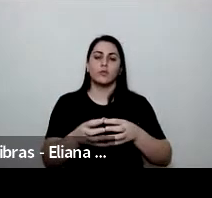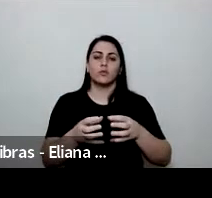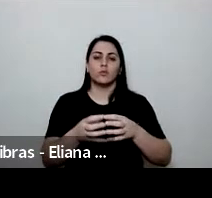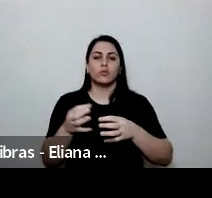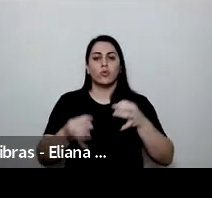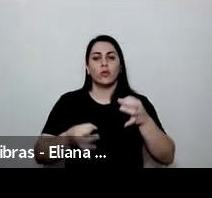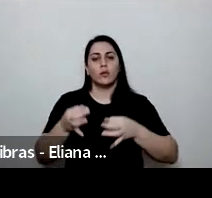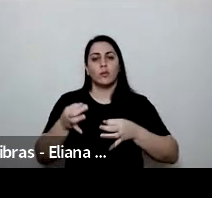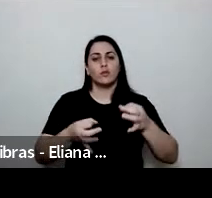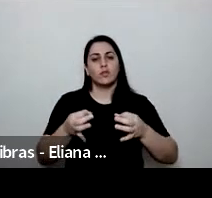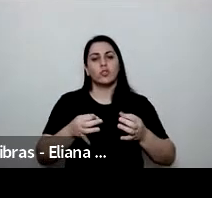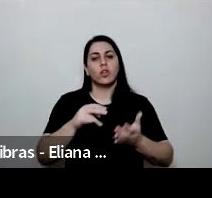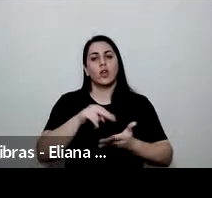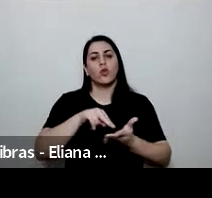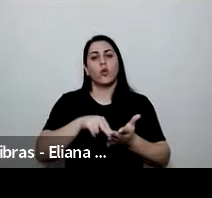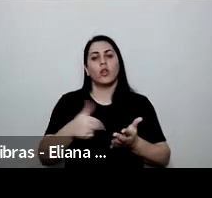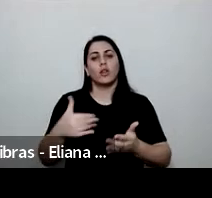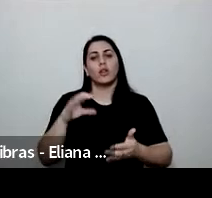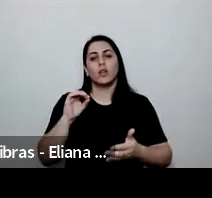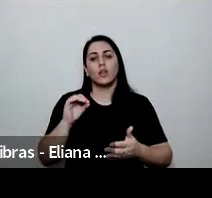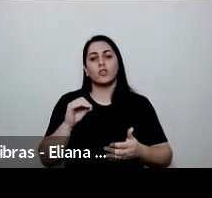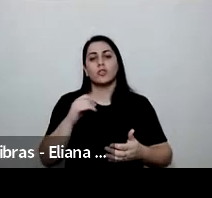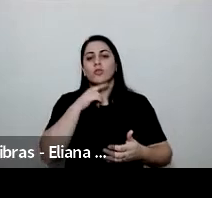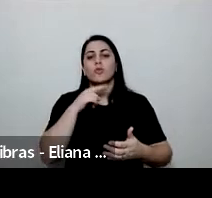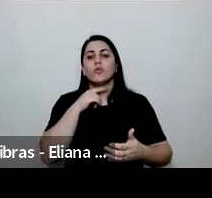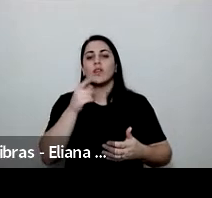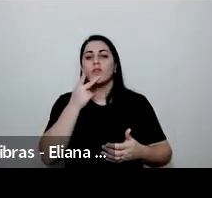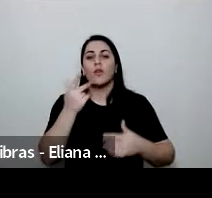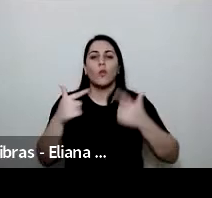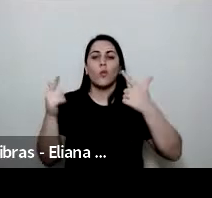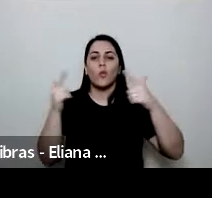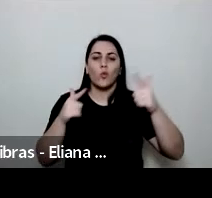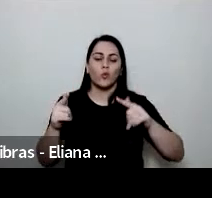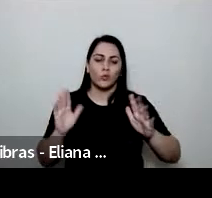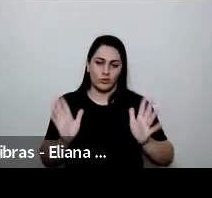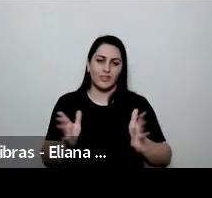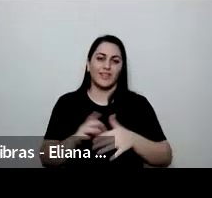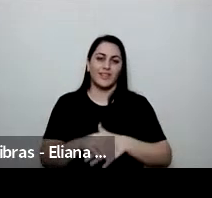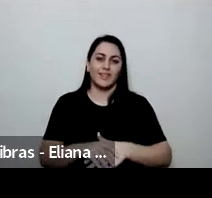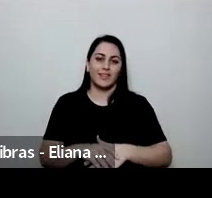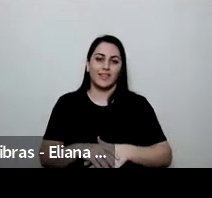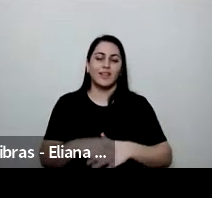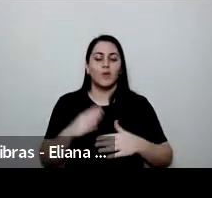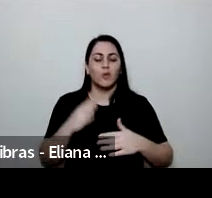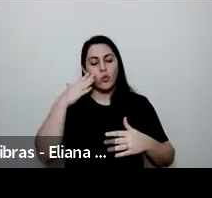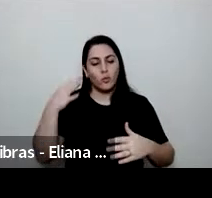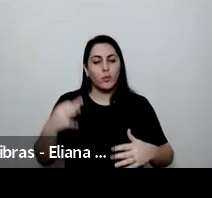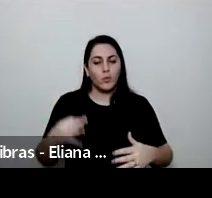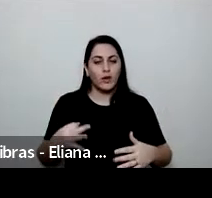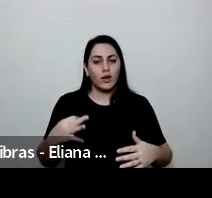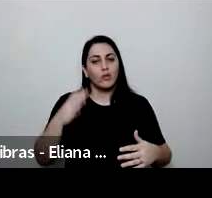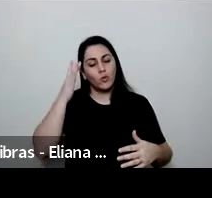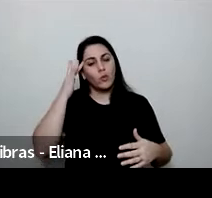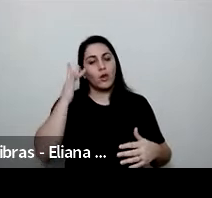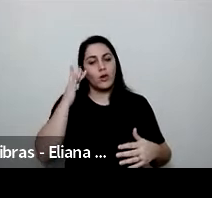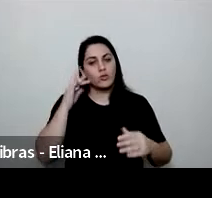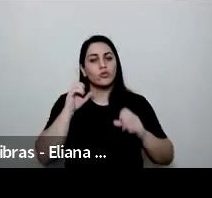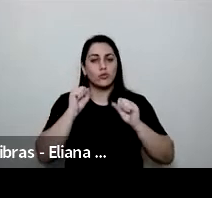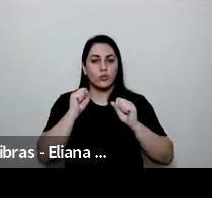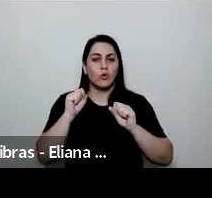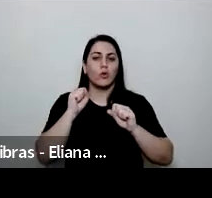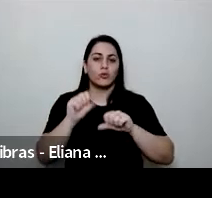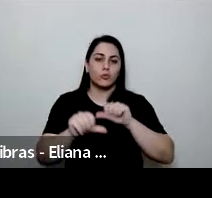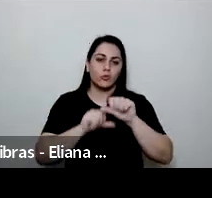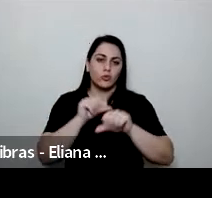e você dá É mas ele não tem margem para poder pescar depois exatamente eu comprei eu acho que tempo tentando nos assustar